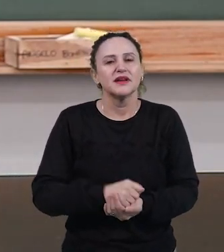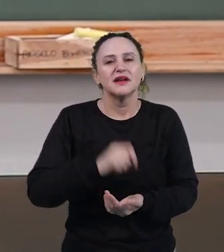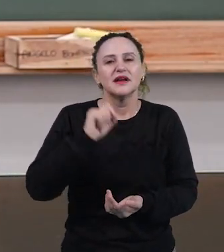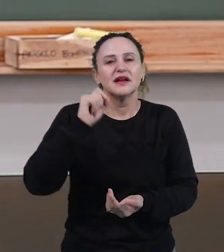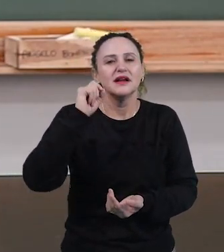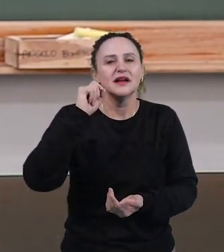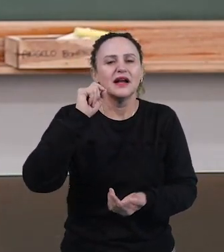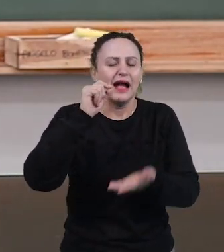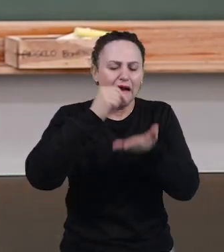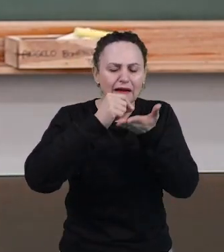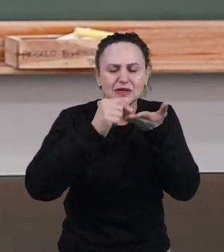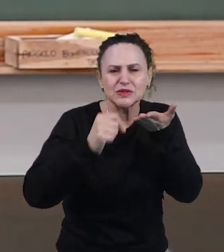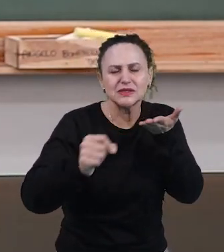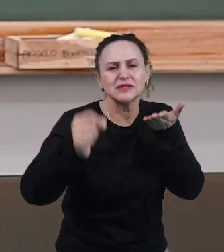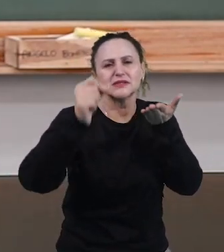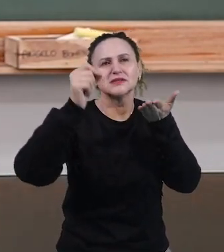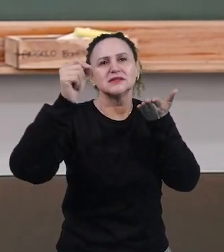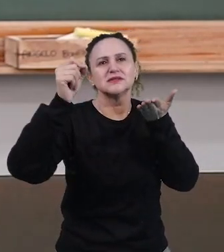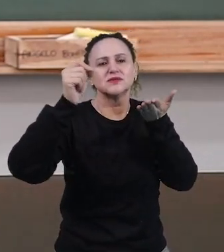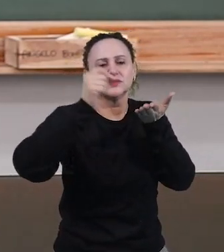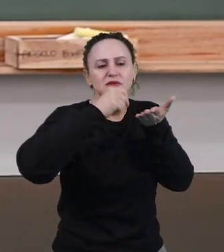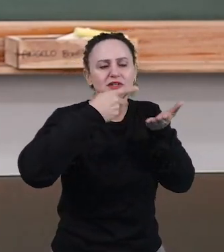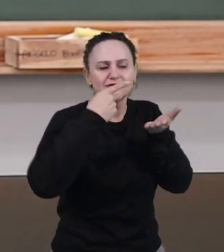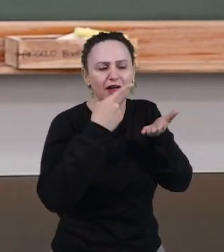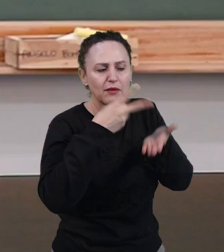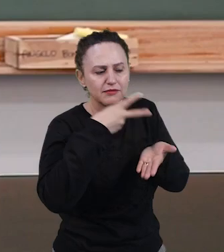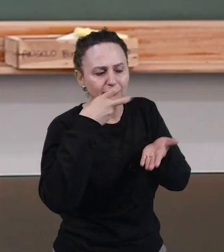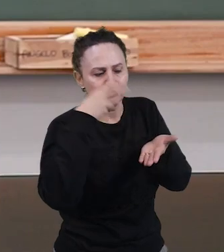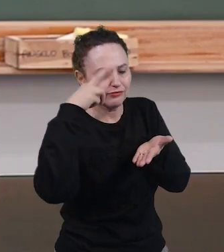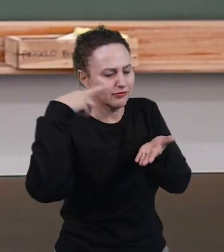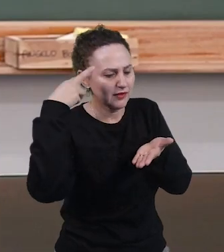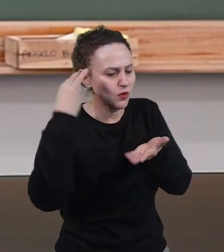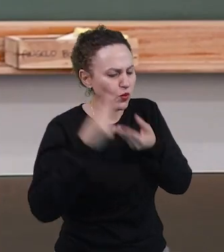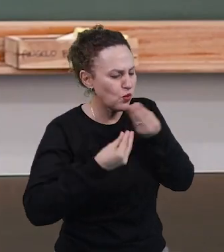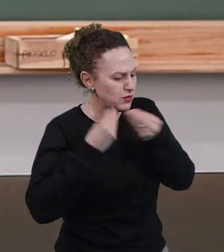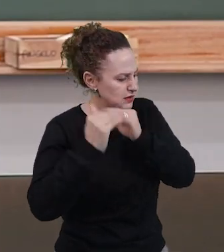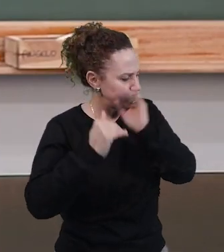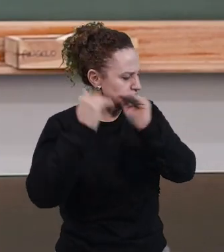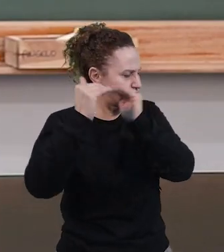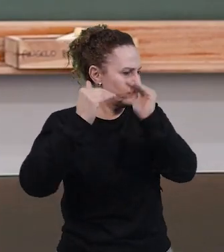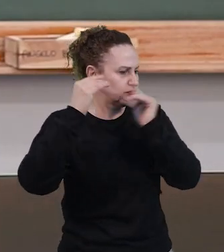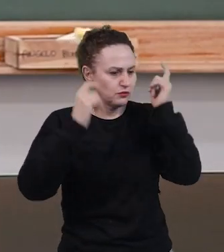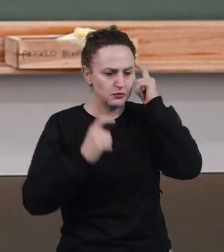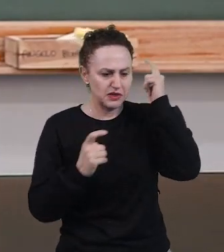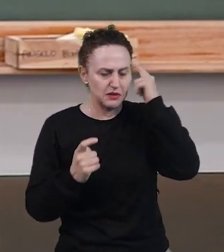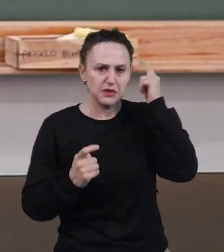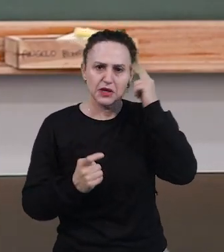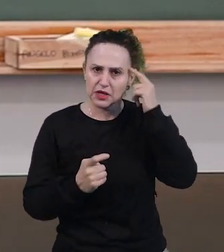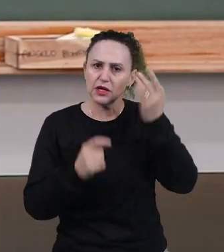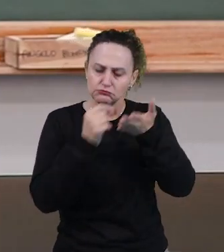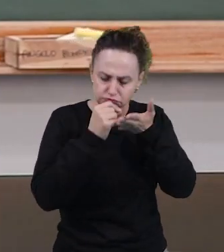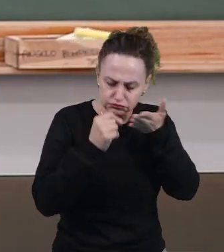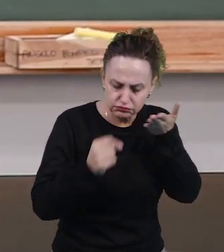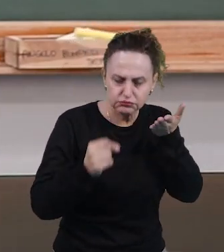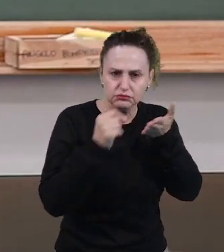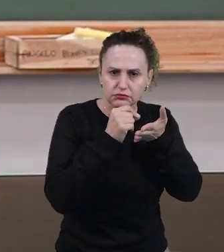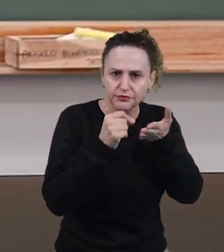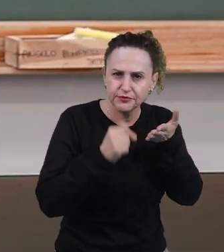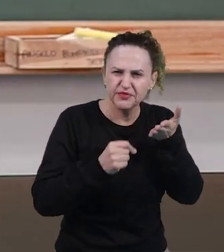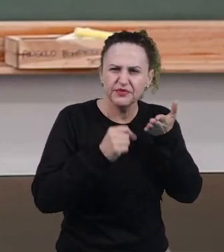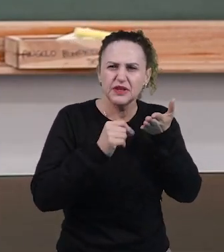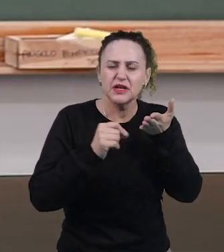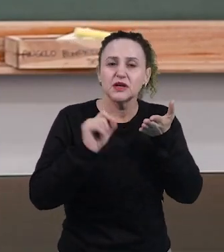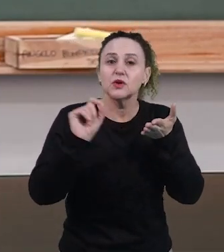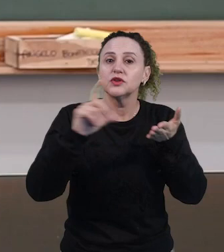anotando, né, a maneira como elas iam desenvolvendo seus pensamentos, né? Em alguns, e principalmente quando as crianças são